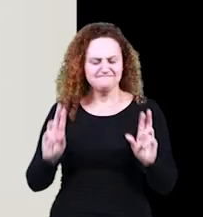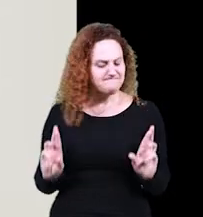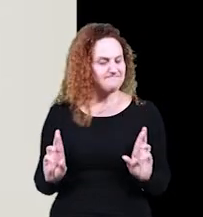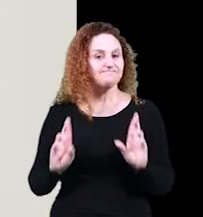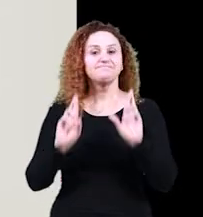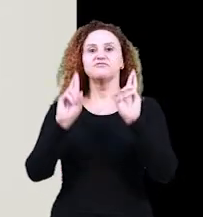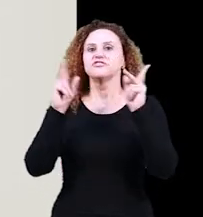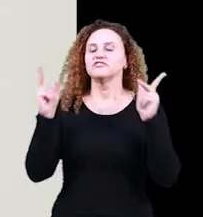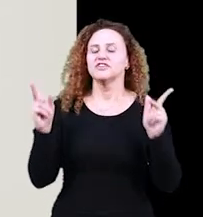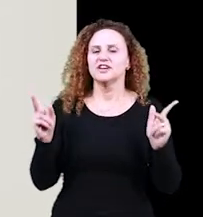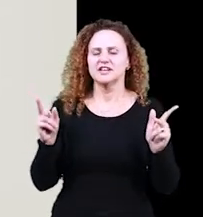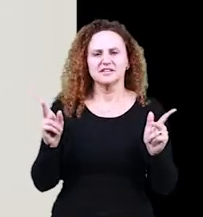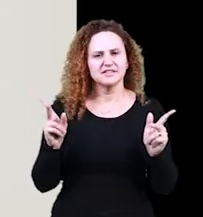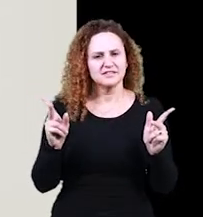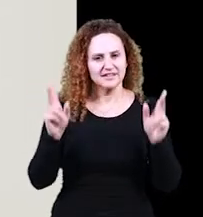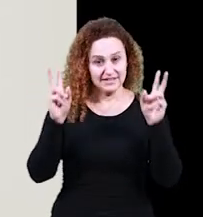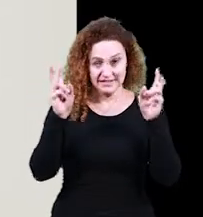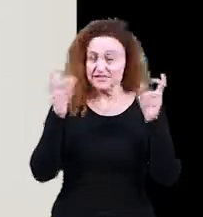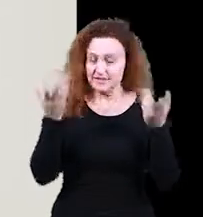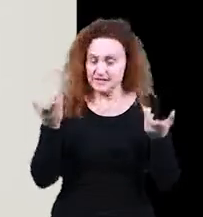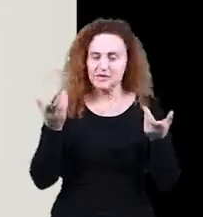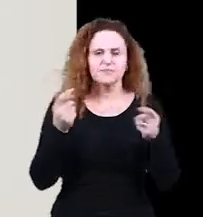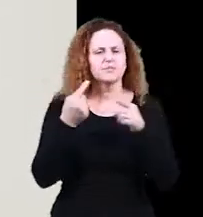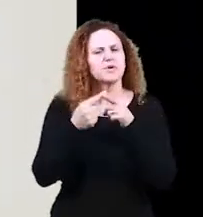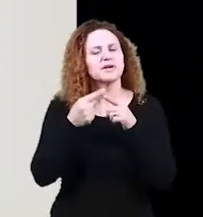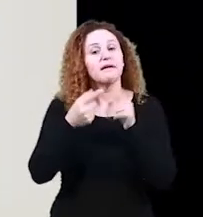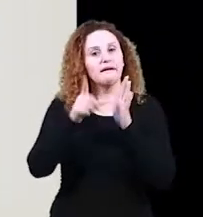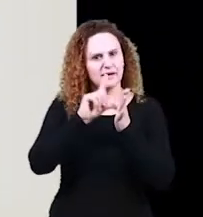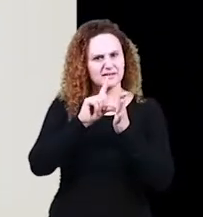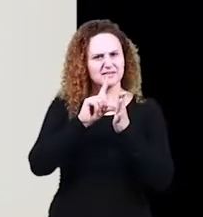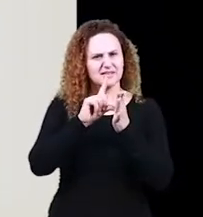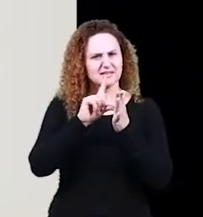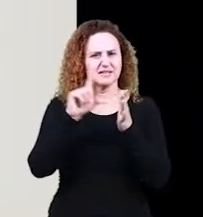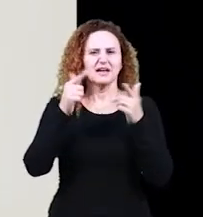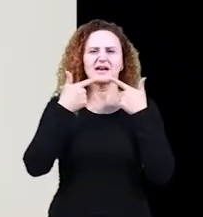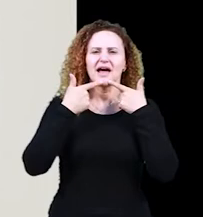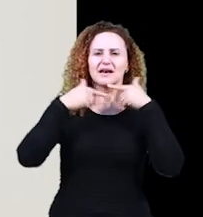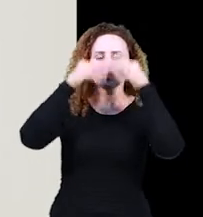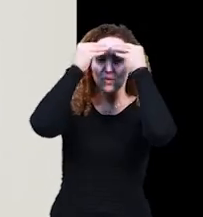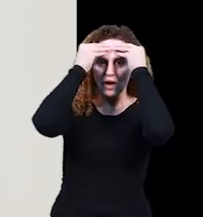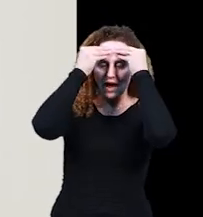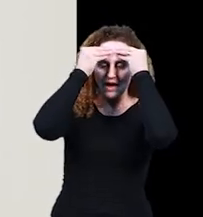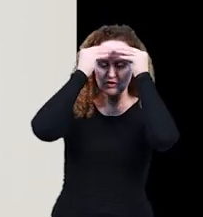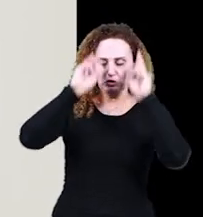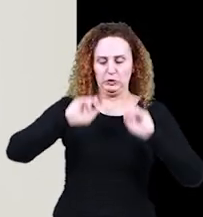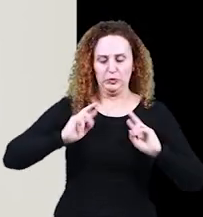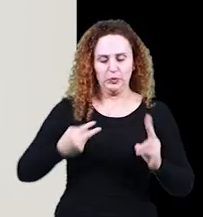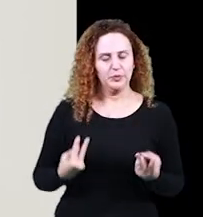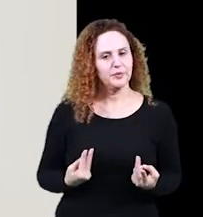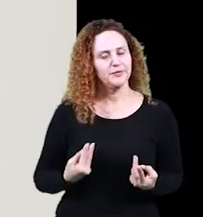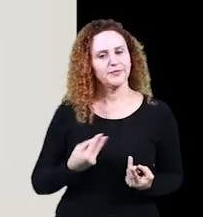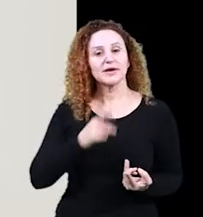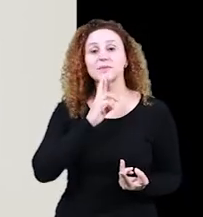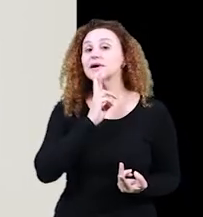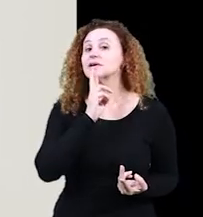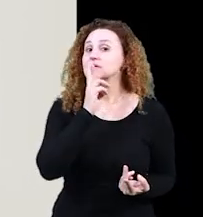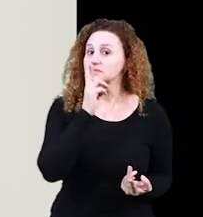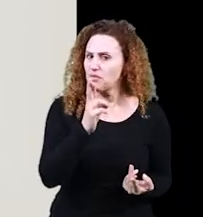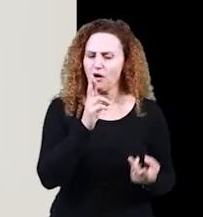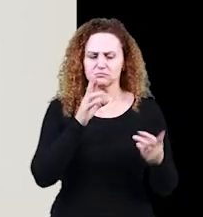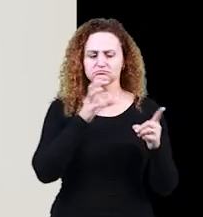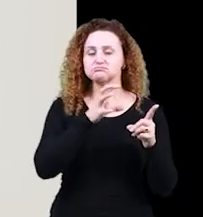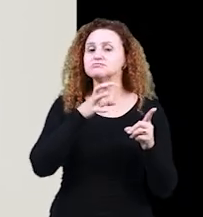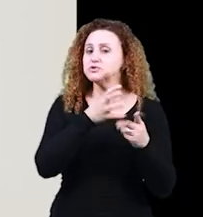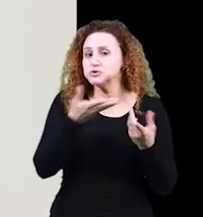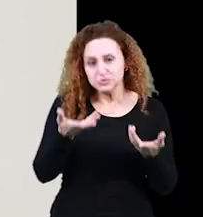dos fatos da linguagem segundo o qual a o mano era interpretada como uma resposta produzida pelo organismo humano aos